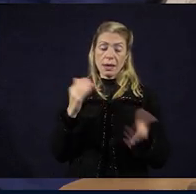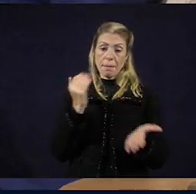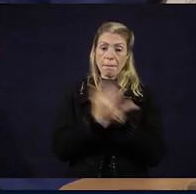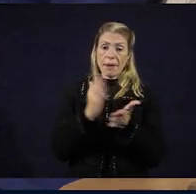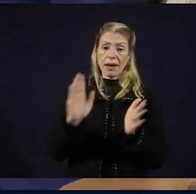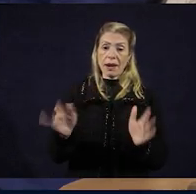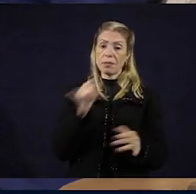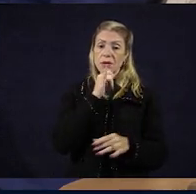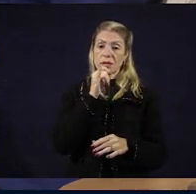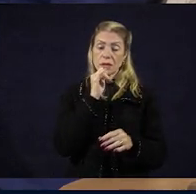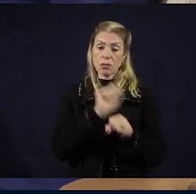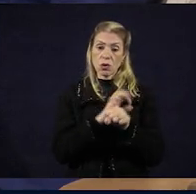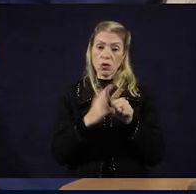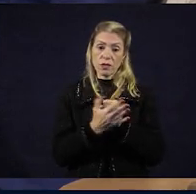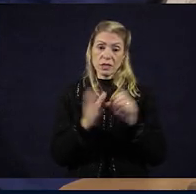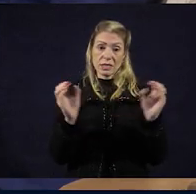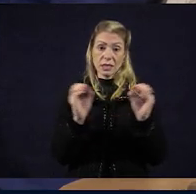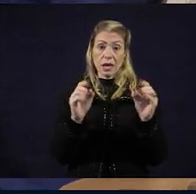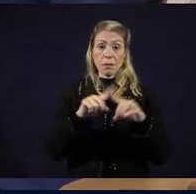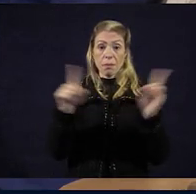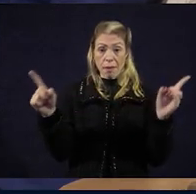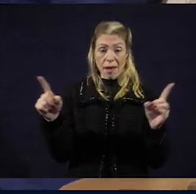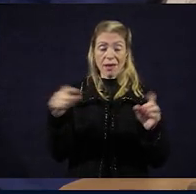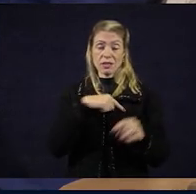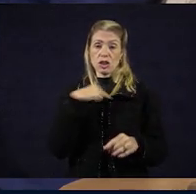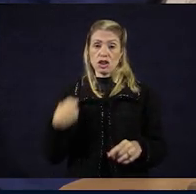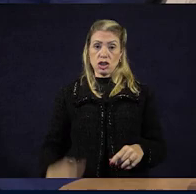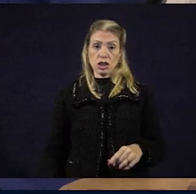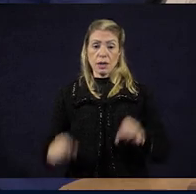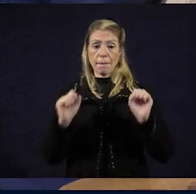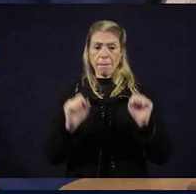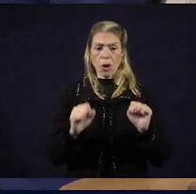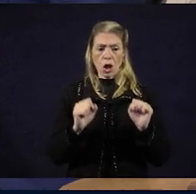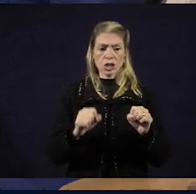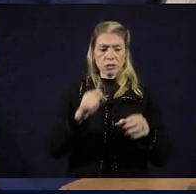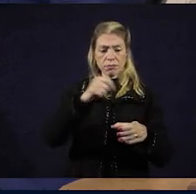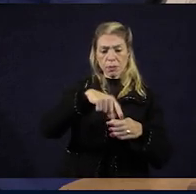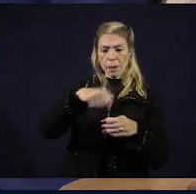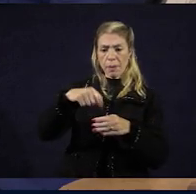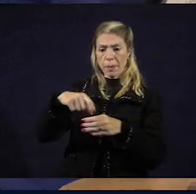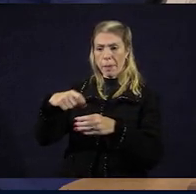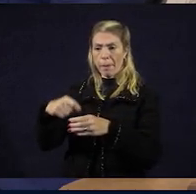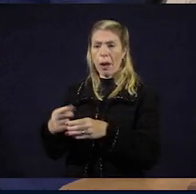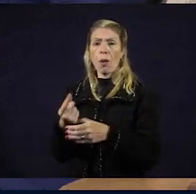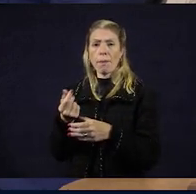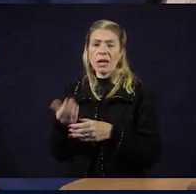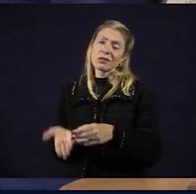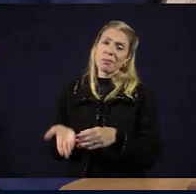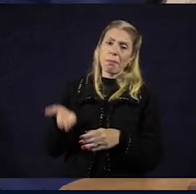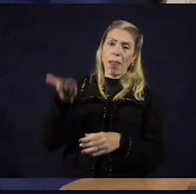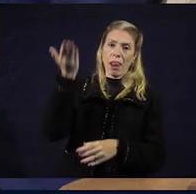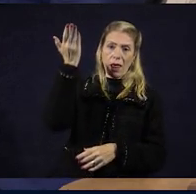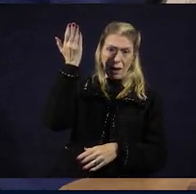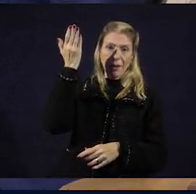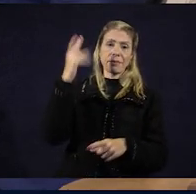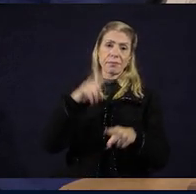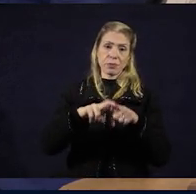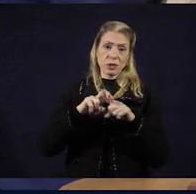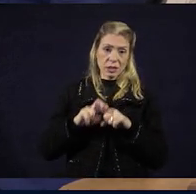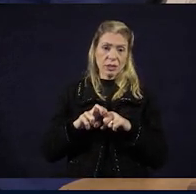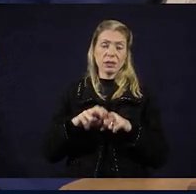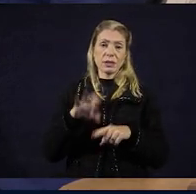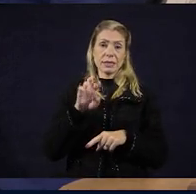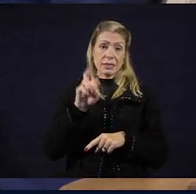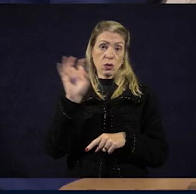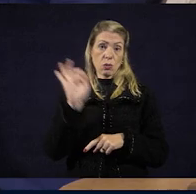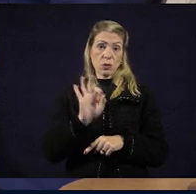de covid zero a China na verdade pode ser um fator que vai elevar o preço das commodes né Se ela voltar e a China crescer mais de 5% por